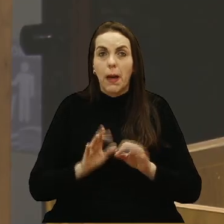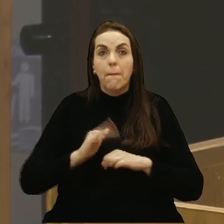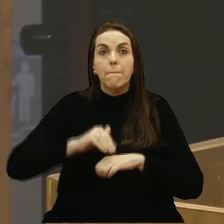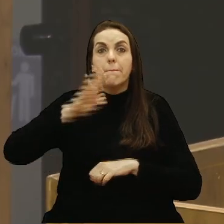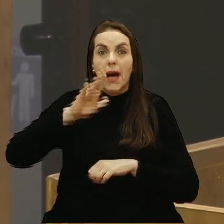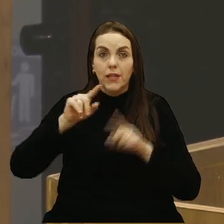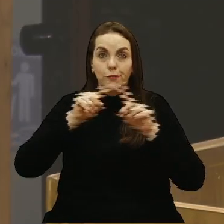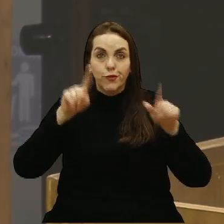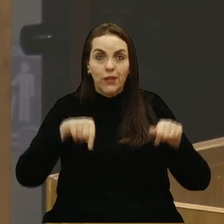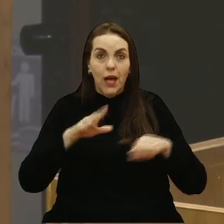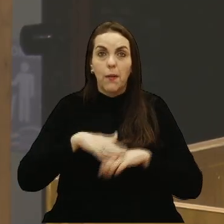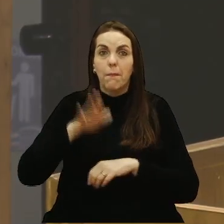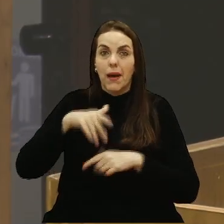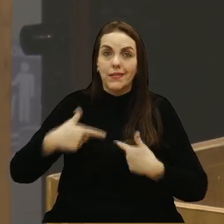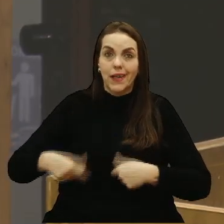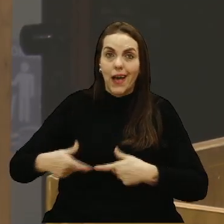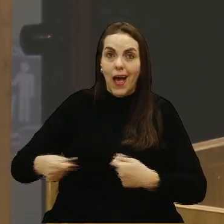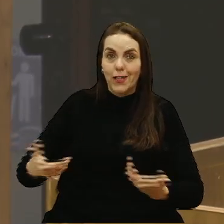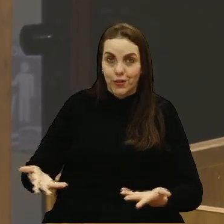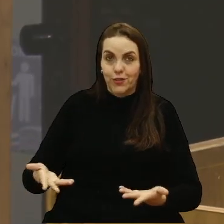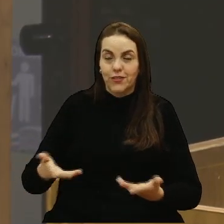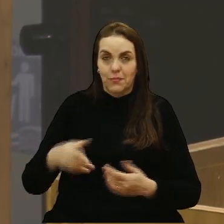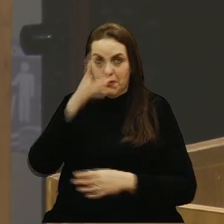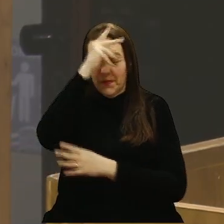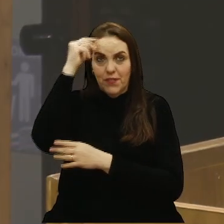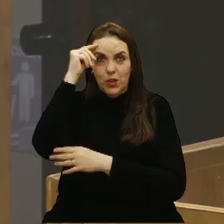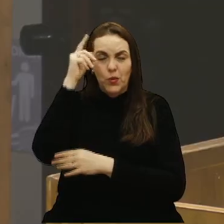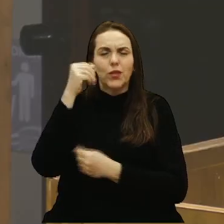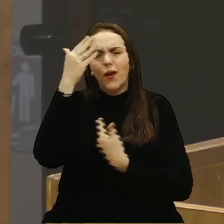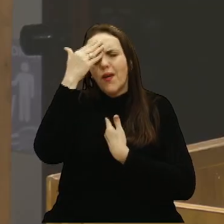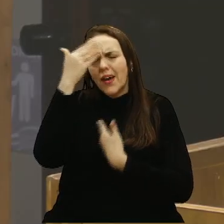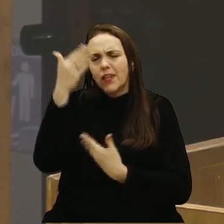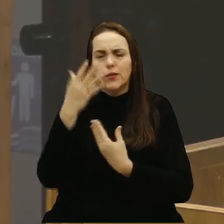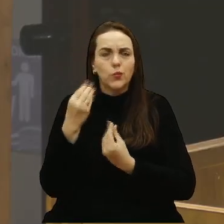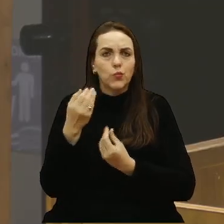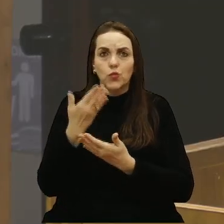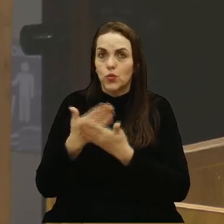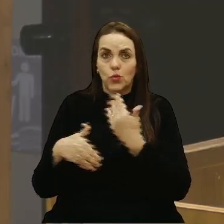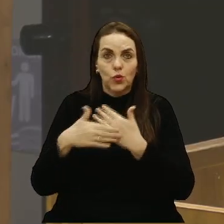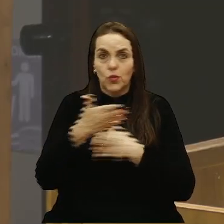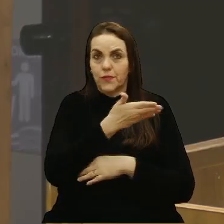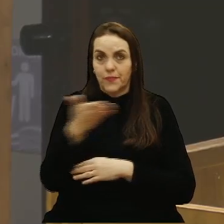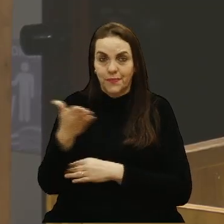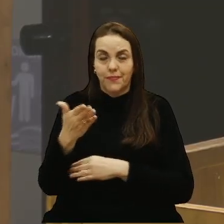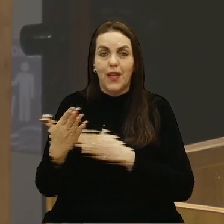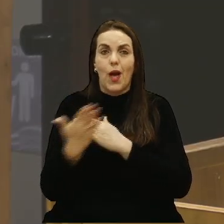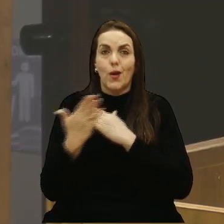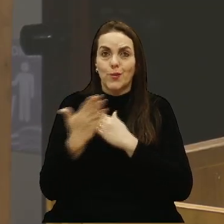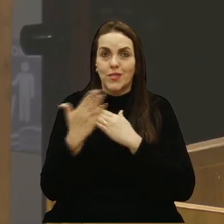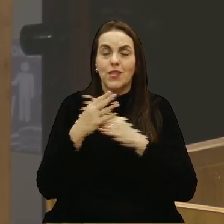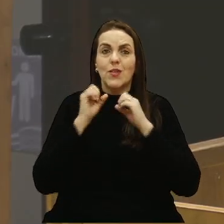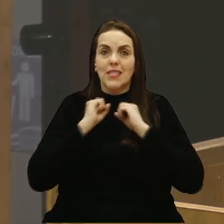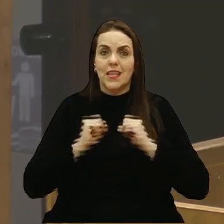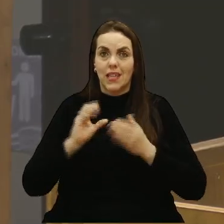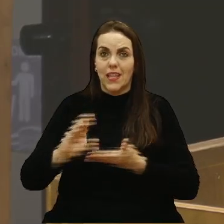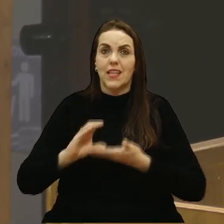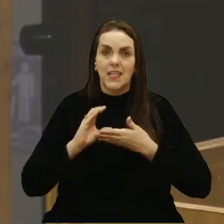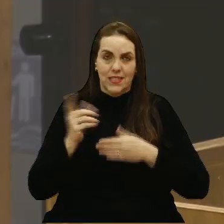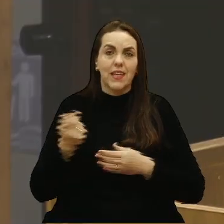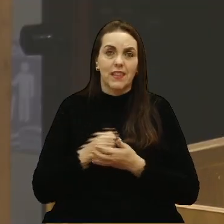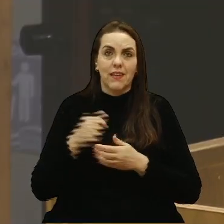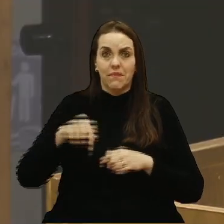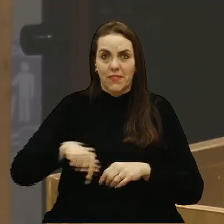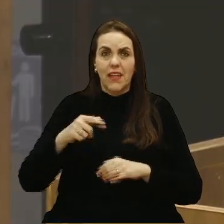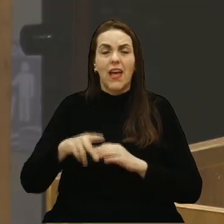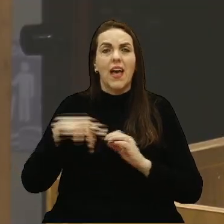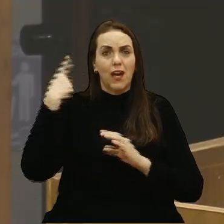máquina pública. Então, eu sou muito grato a vocês por todo o auxílio que dão à Secretaria da Receita. Esta casa é muito parceira da Secretaria da